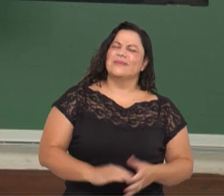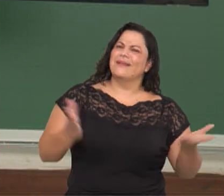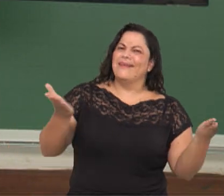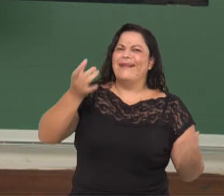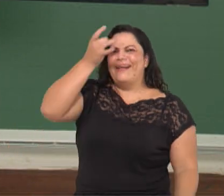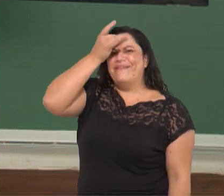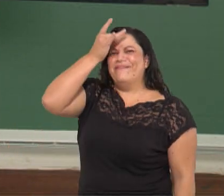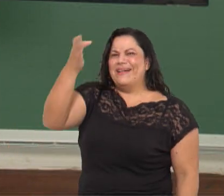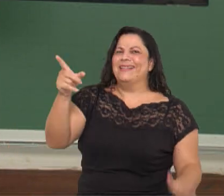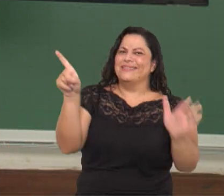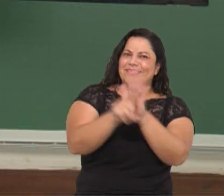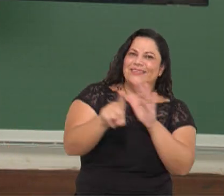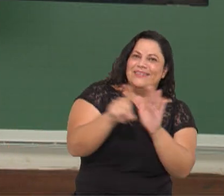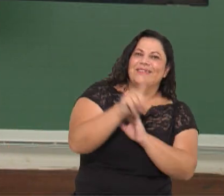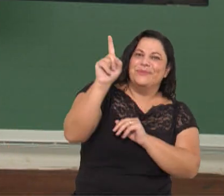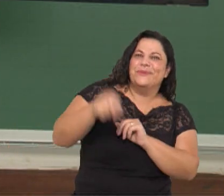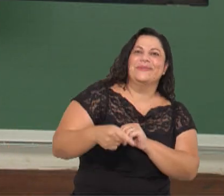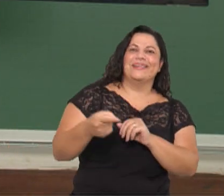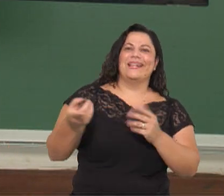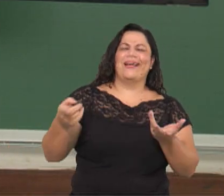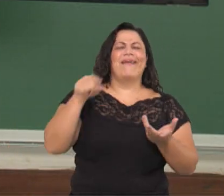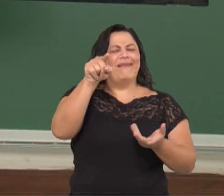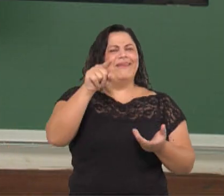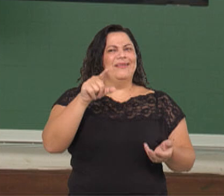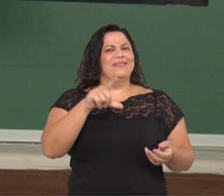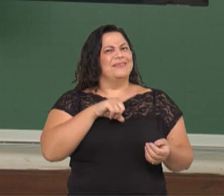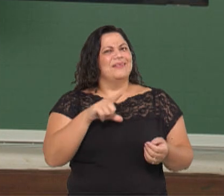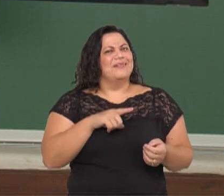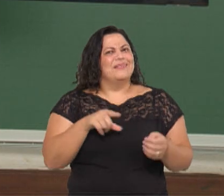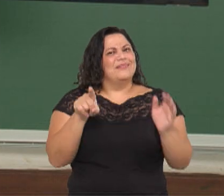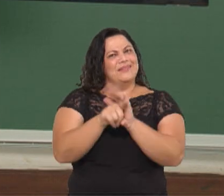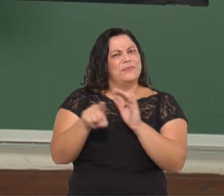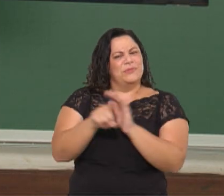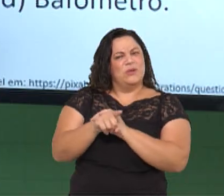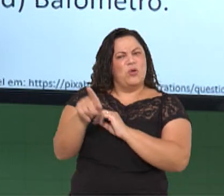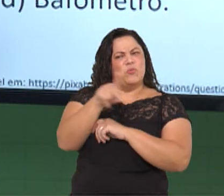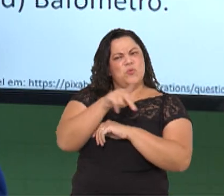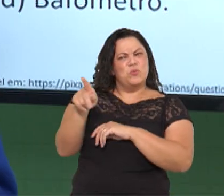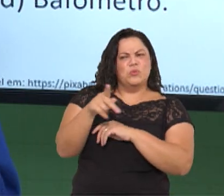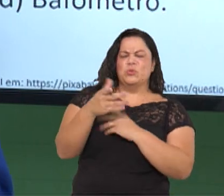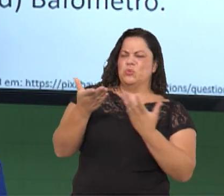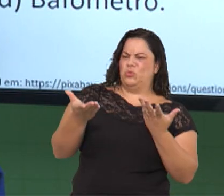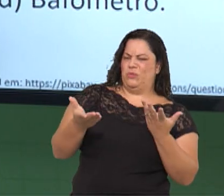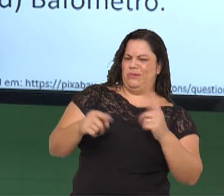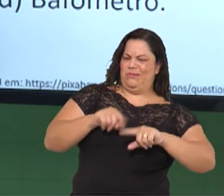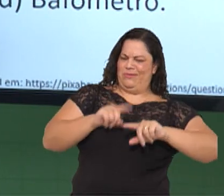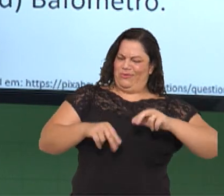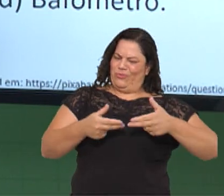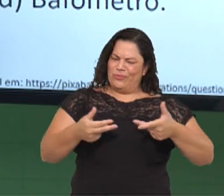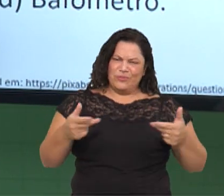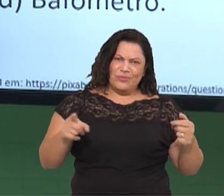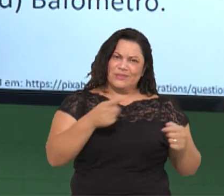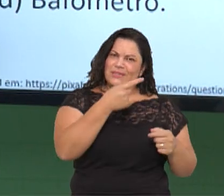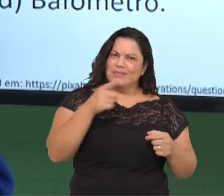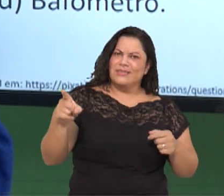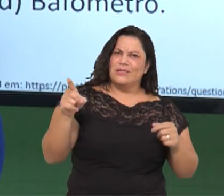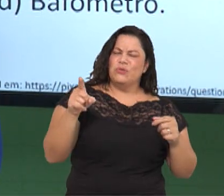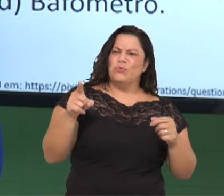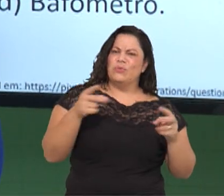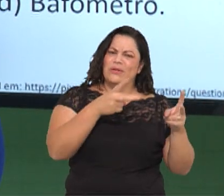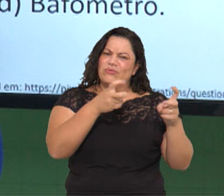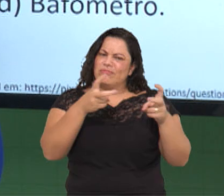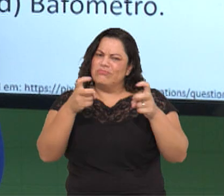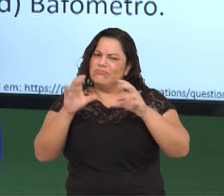Facinha essa pergunta, né? Até você deve ter perguntado, nossa, Fabiano, tem instrumentos ali que não é de observação do